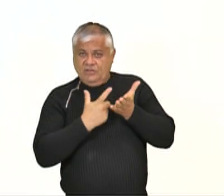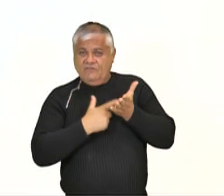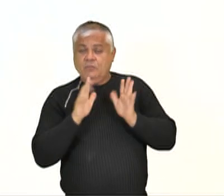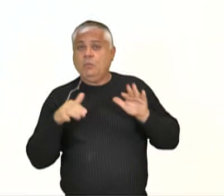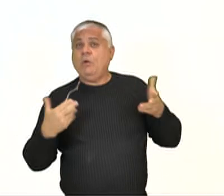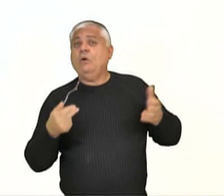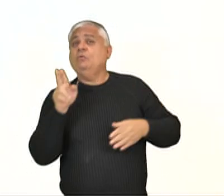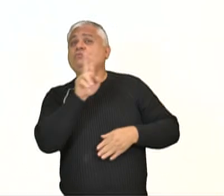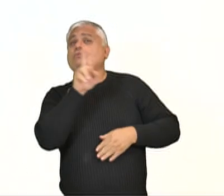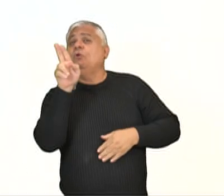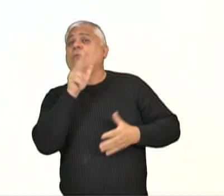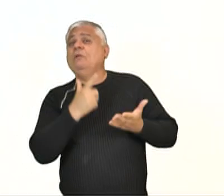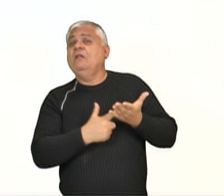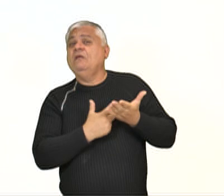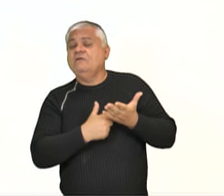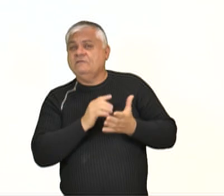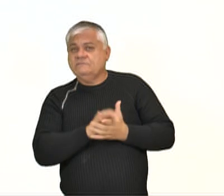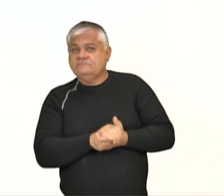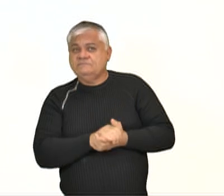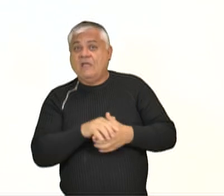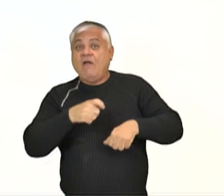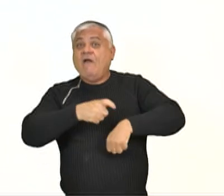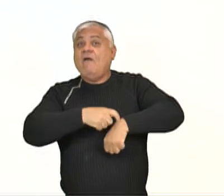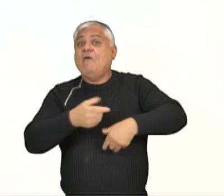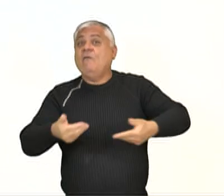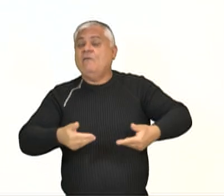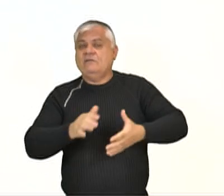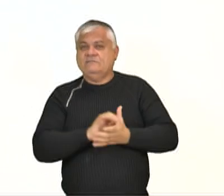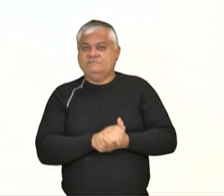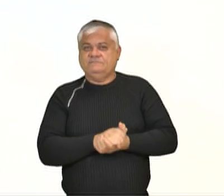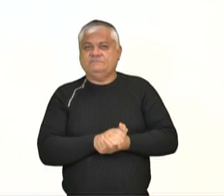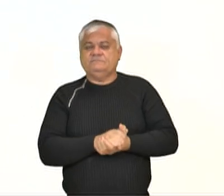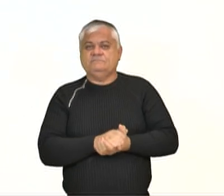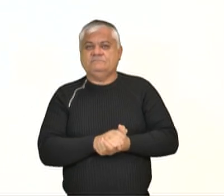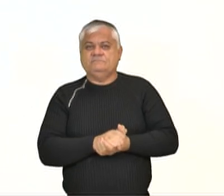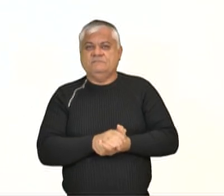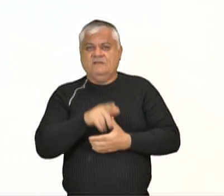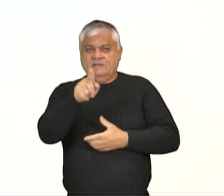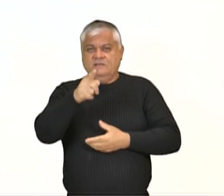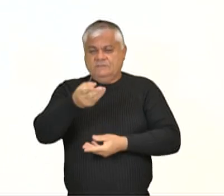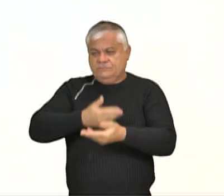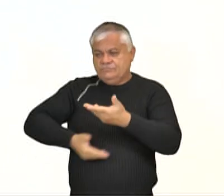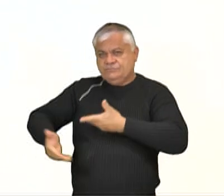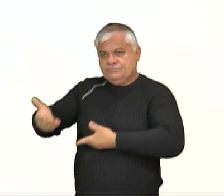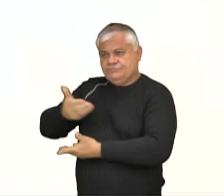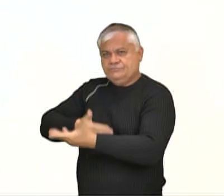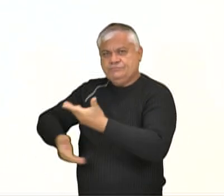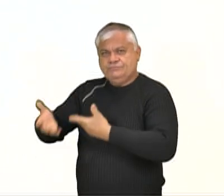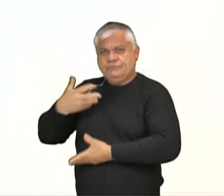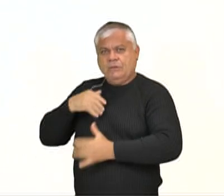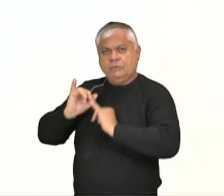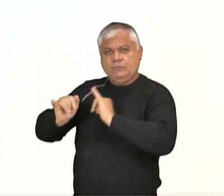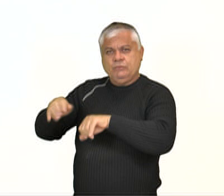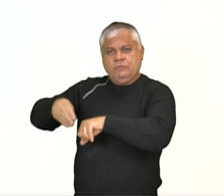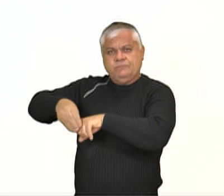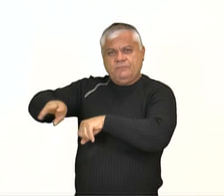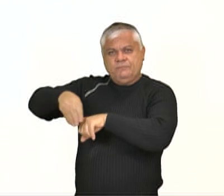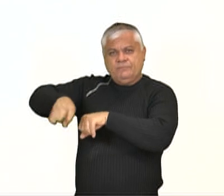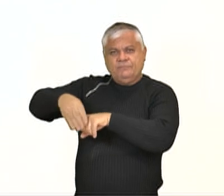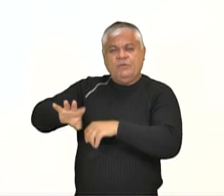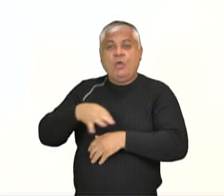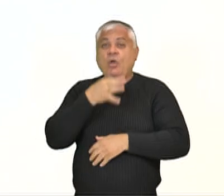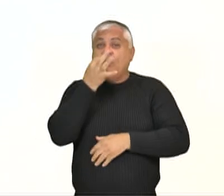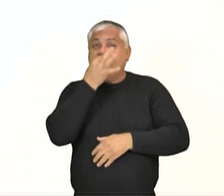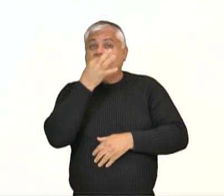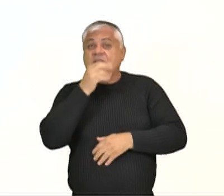qual é esse livro? Agora, nesse momento. E você compartilha com os outros informações e opiniões sobre